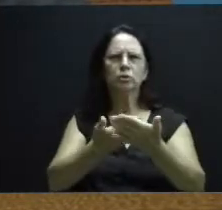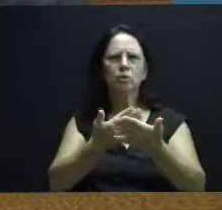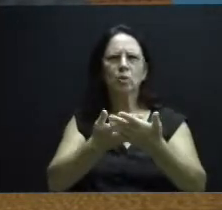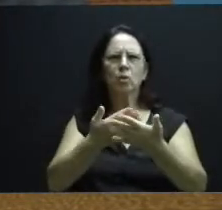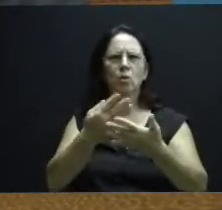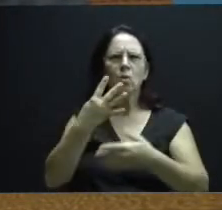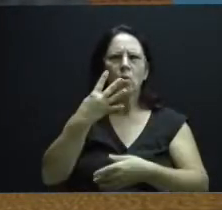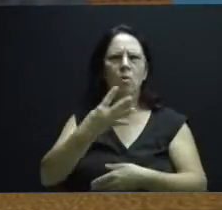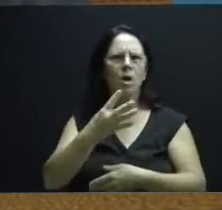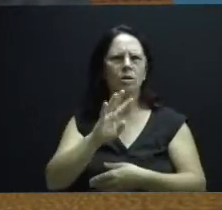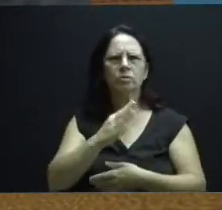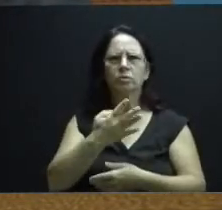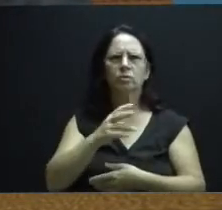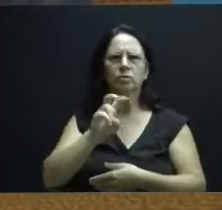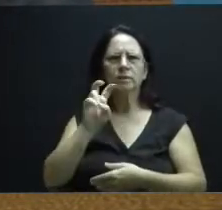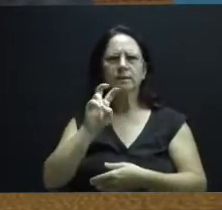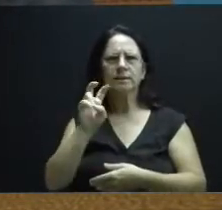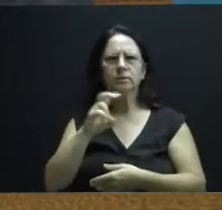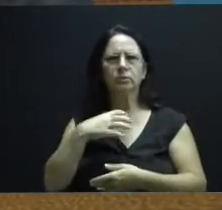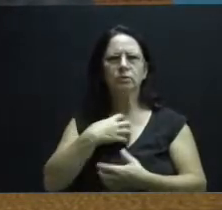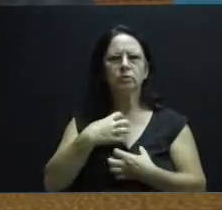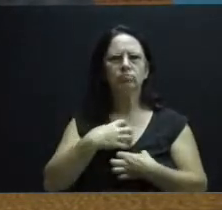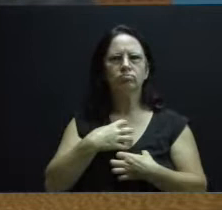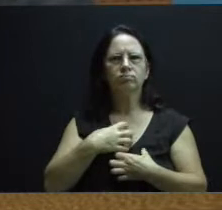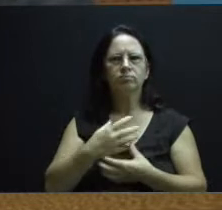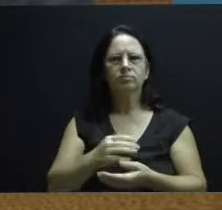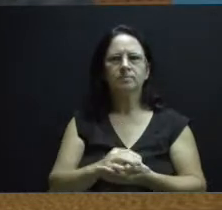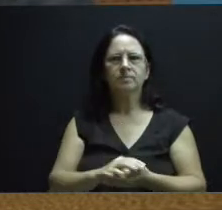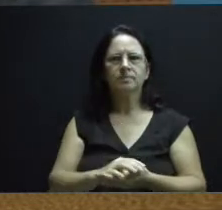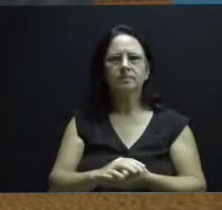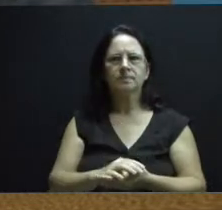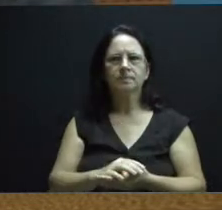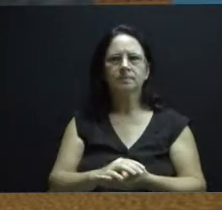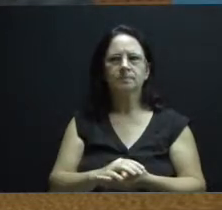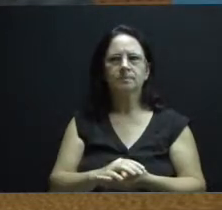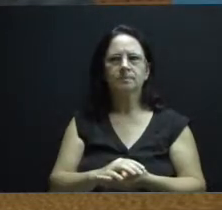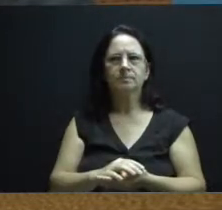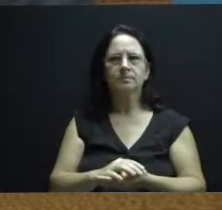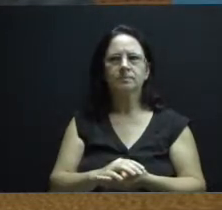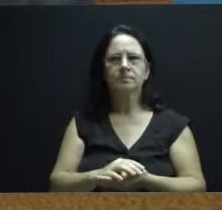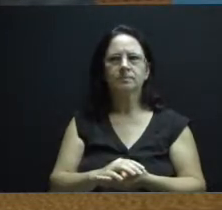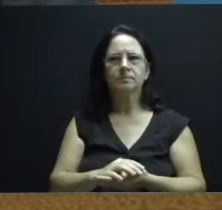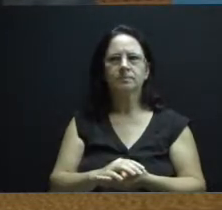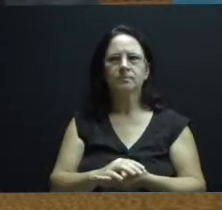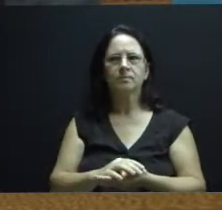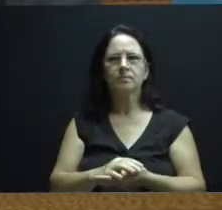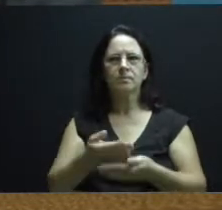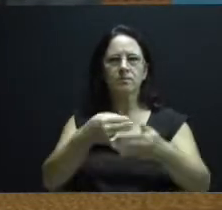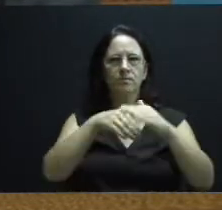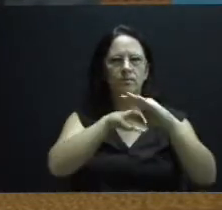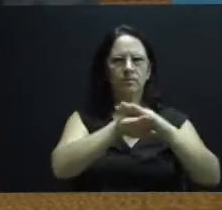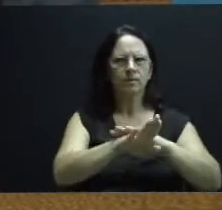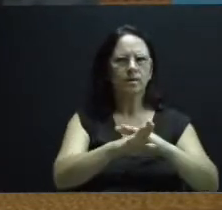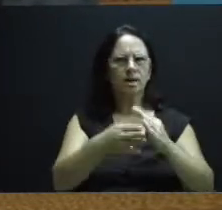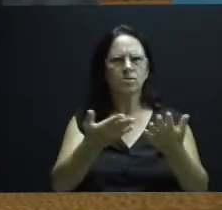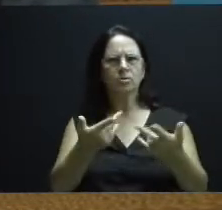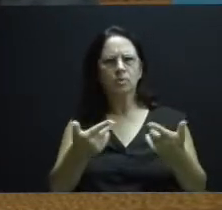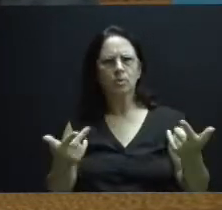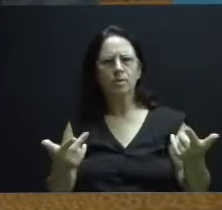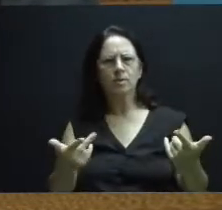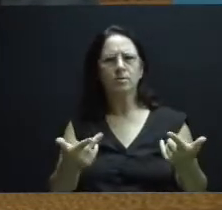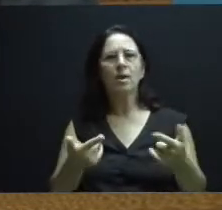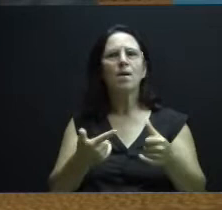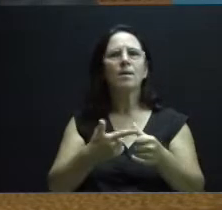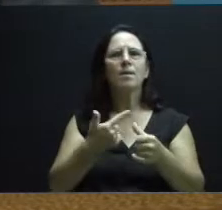quinto a quinta forma de de encobertar os dejetos só que assim que a